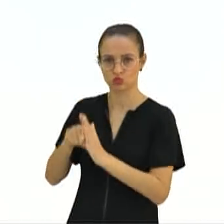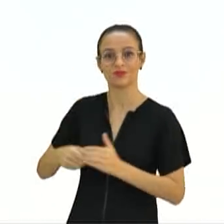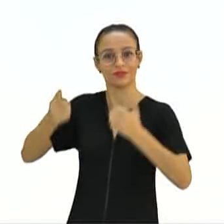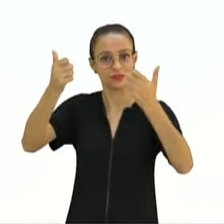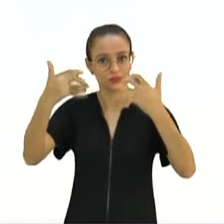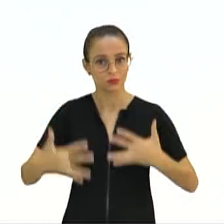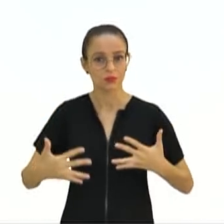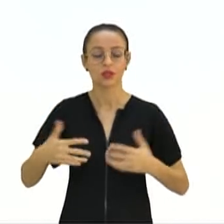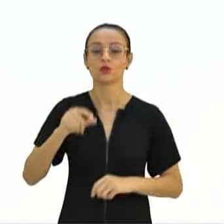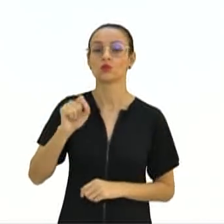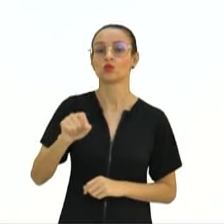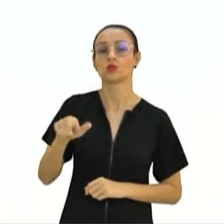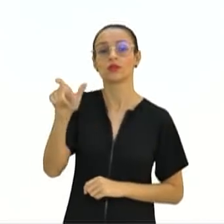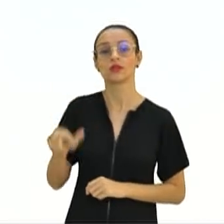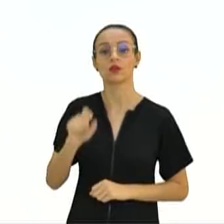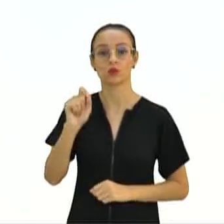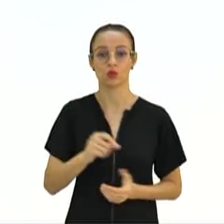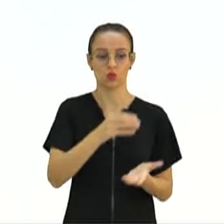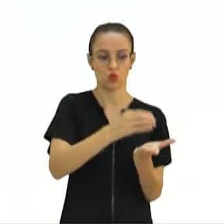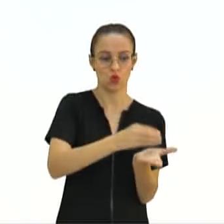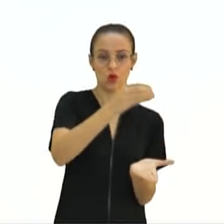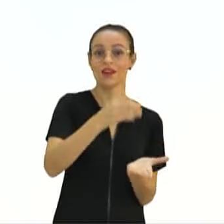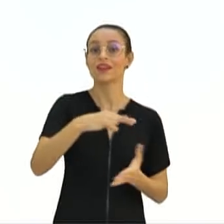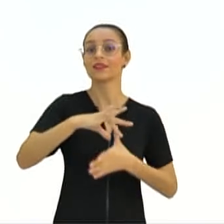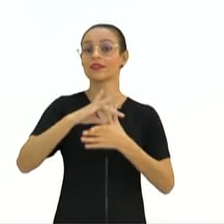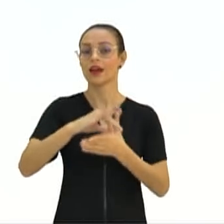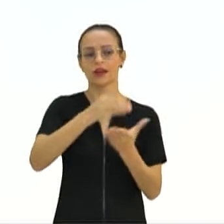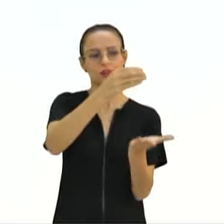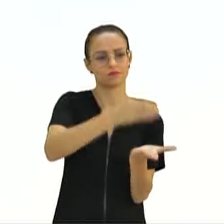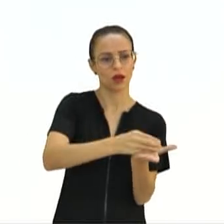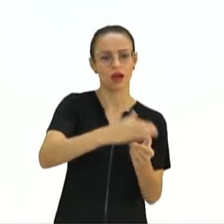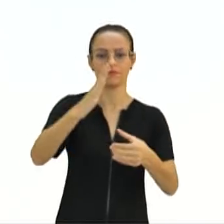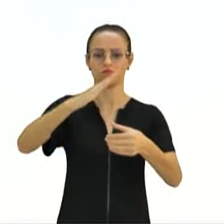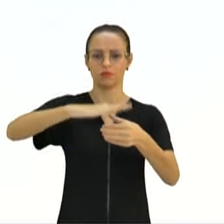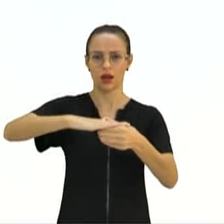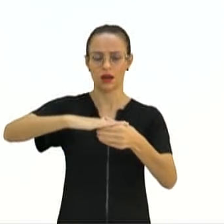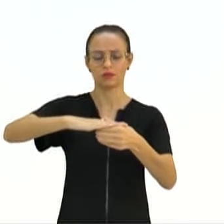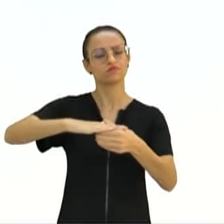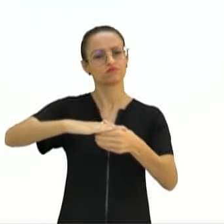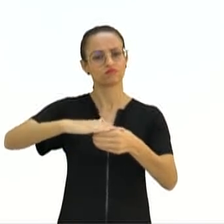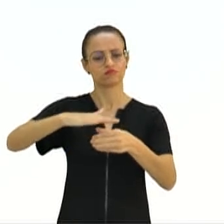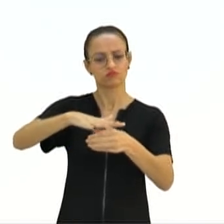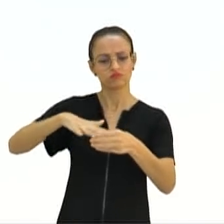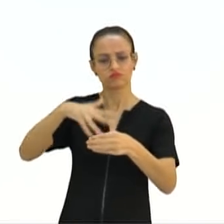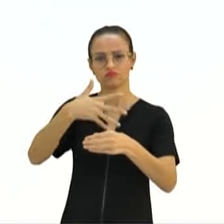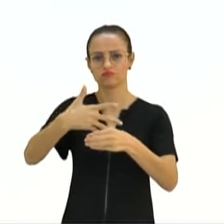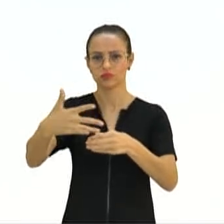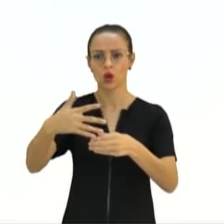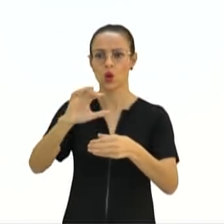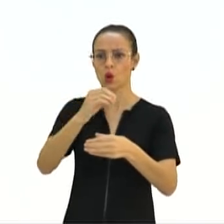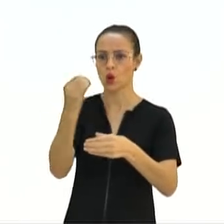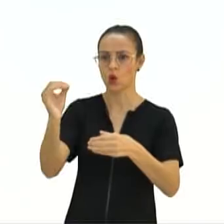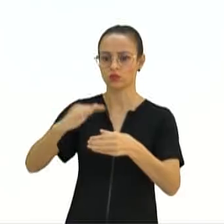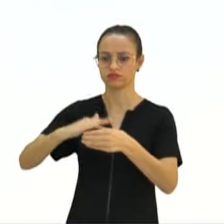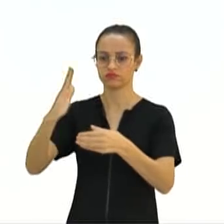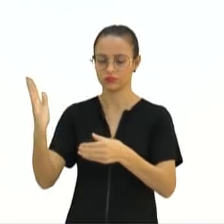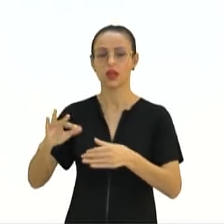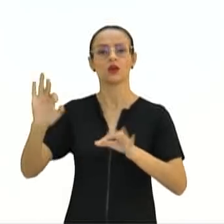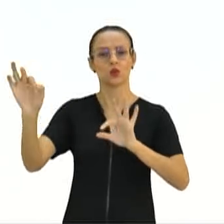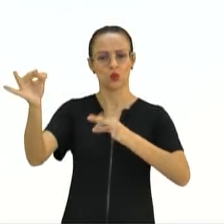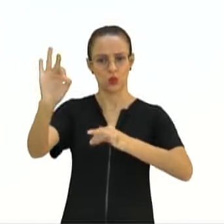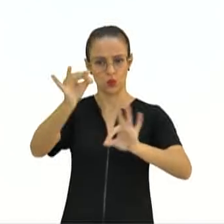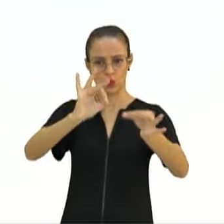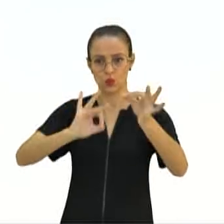descrito. Colocou-se carne em frascos que foram cobertos com gaze, deixando outros descobertos. Larvas